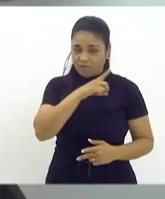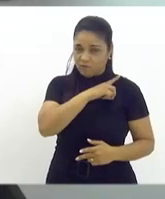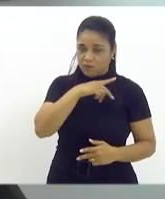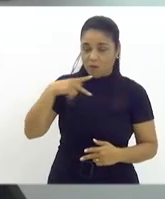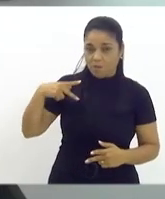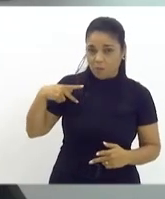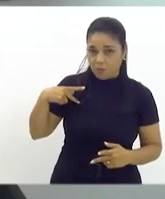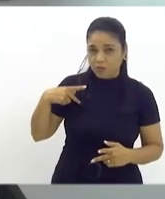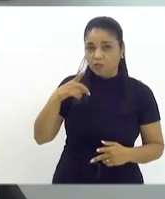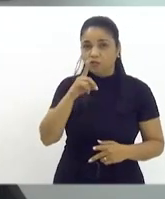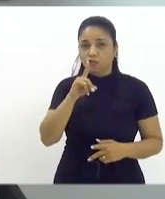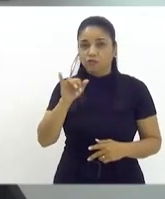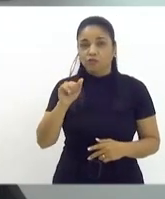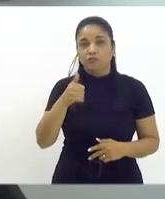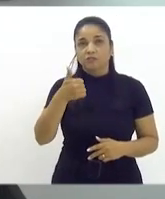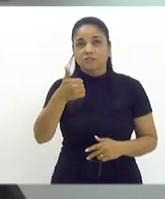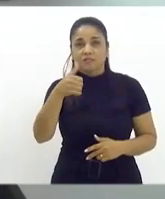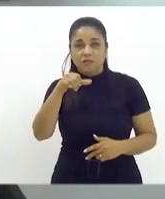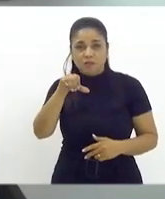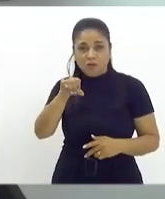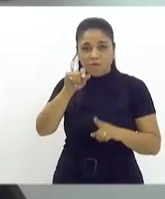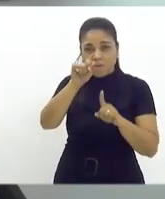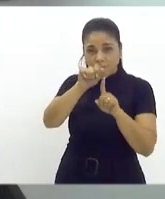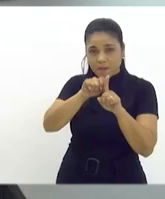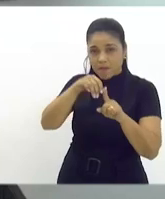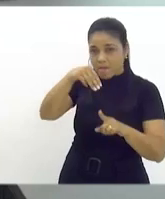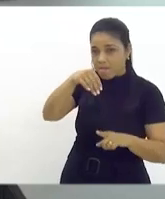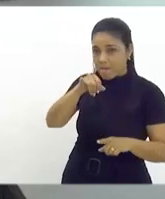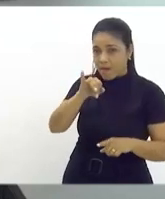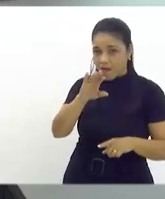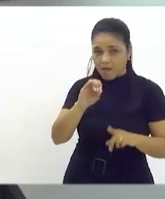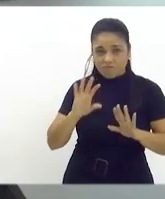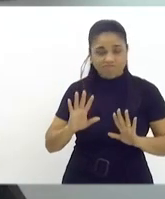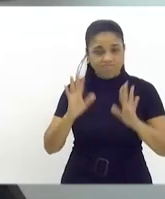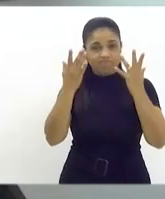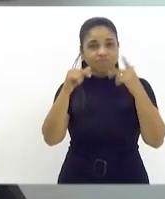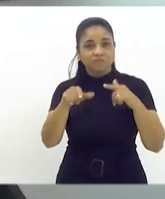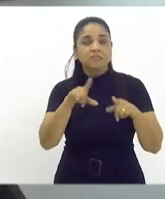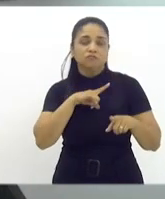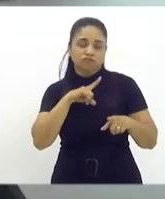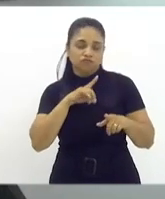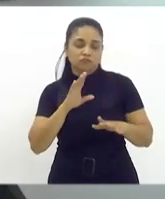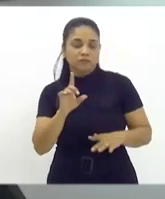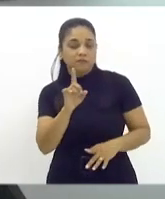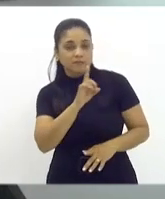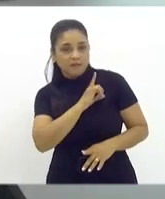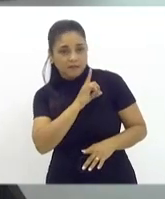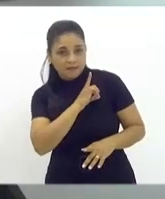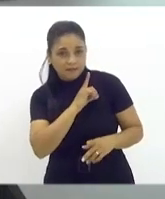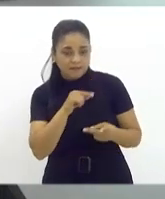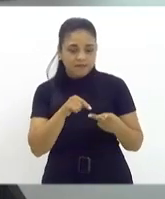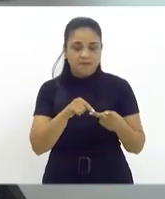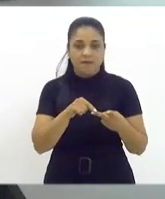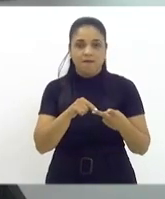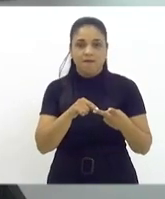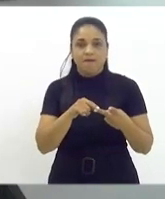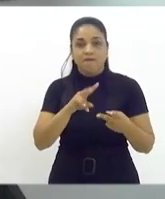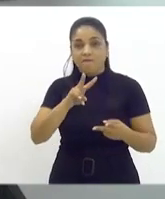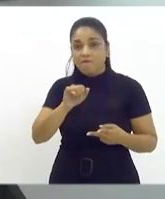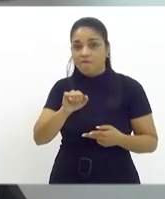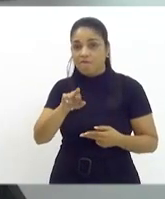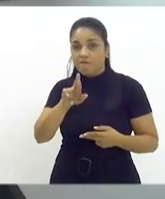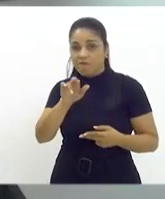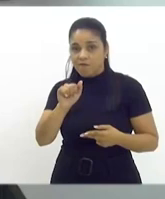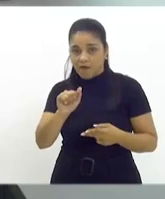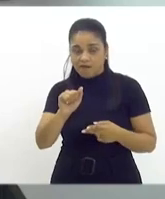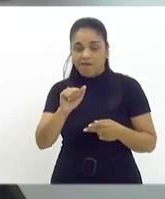estudar os casos de reconhecimento pessoal realizado tanto em delegacias como em várias criminais para ver o qual